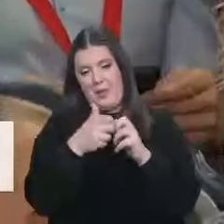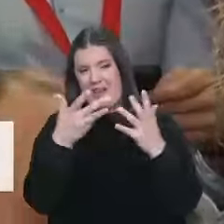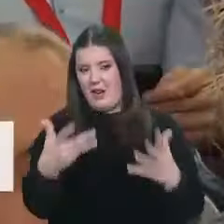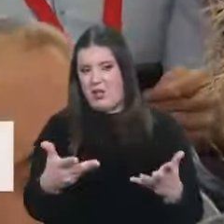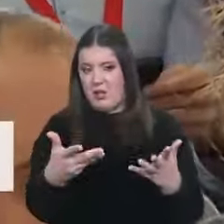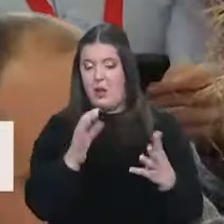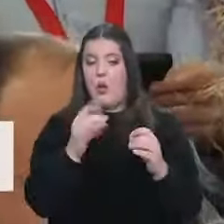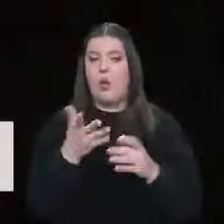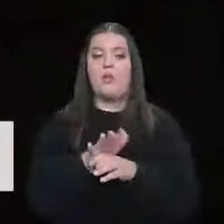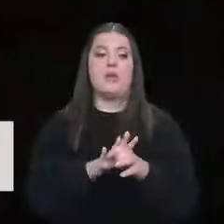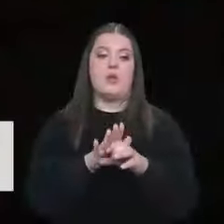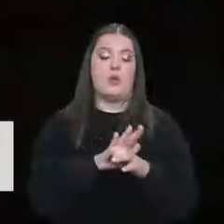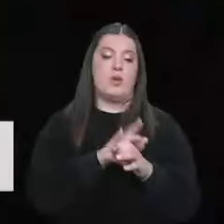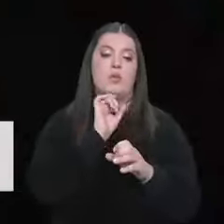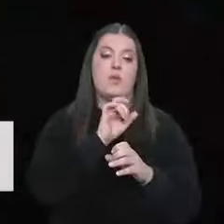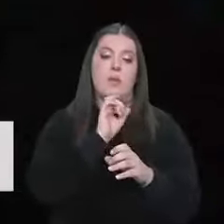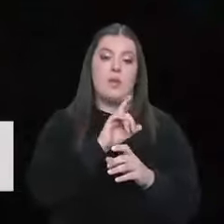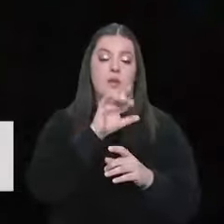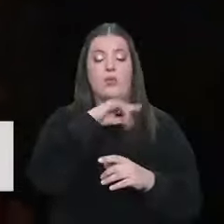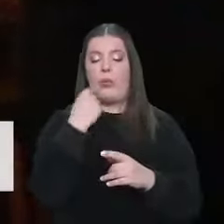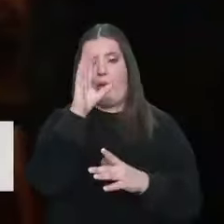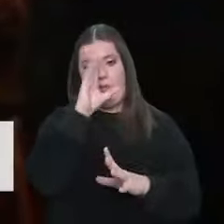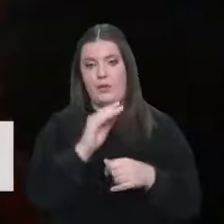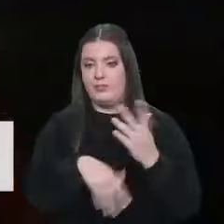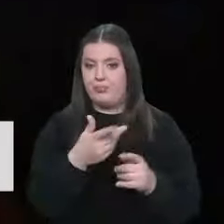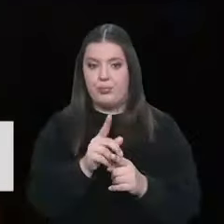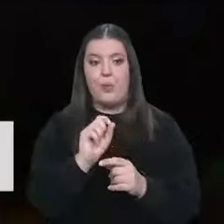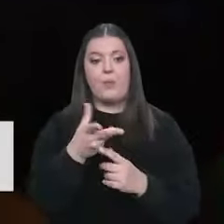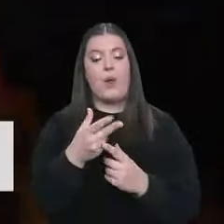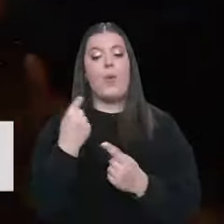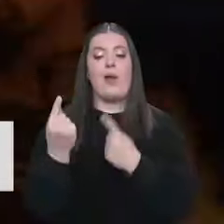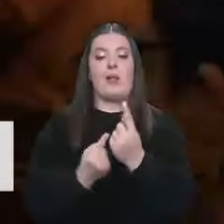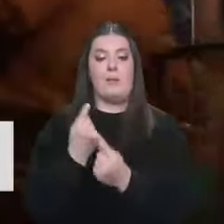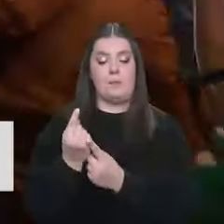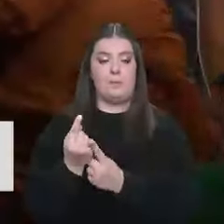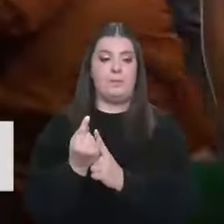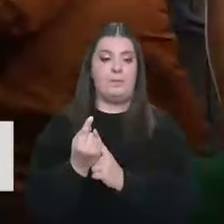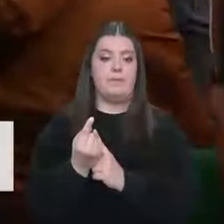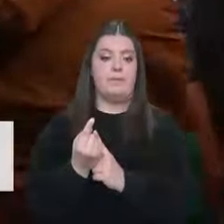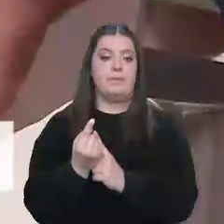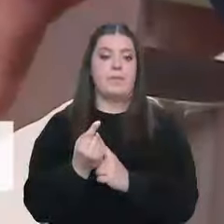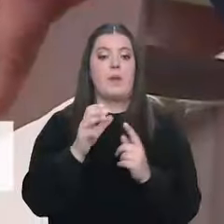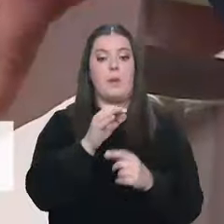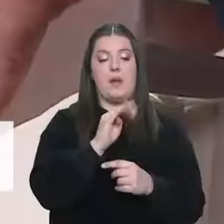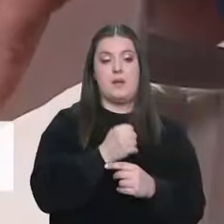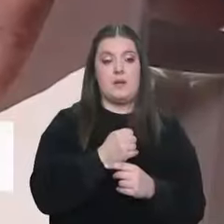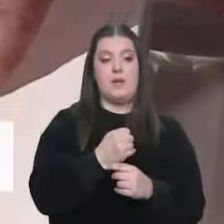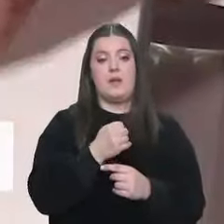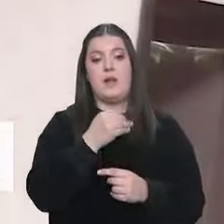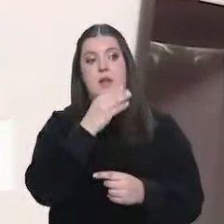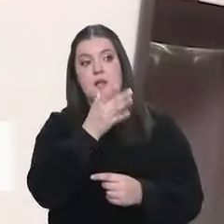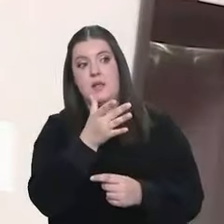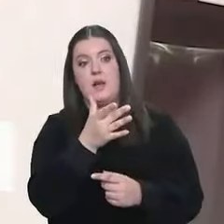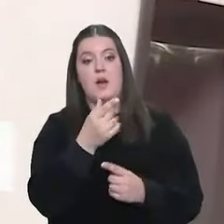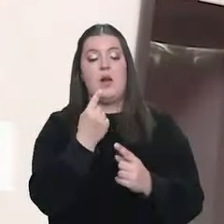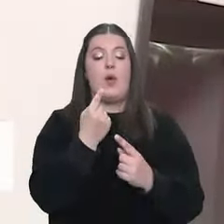ou uma situação potencial de ingovernabilidade ou uma situação de alguém nomeadamente o PSD dar o dito por não dito porque aí